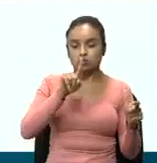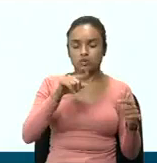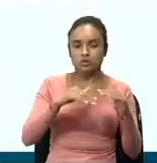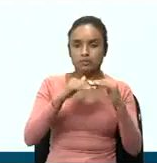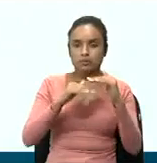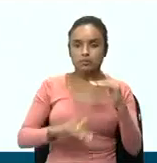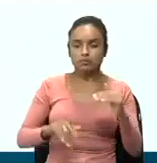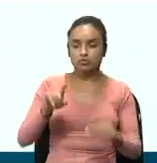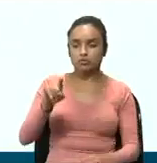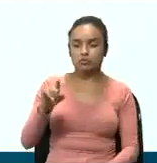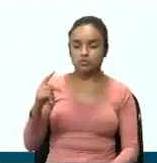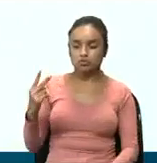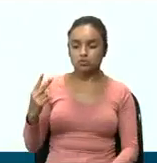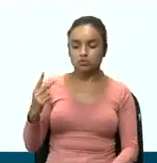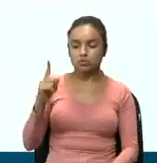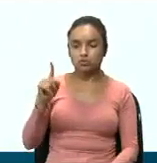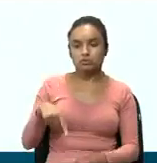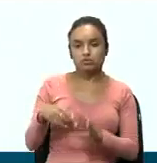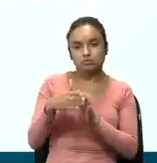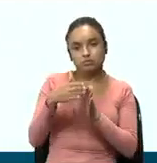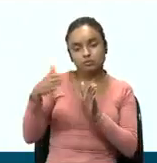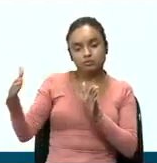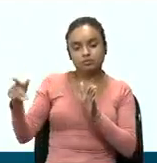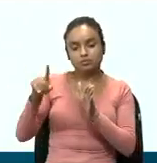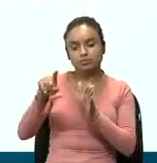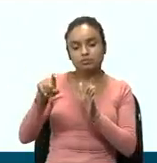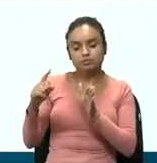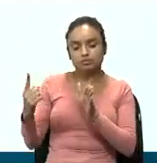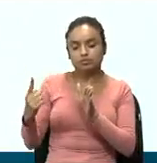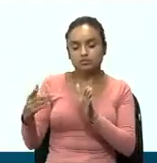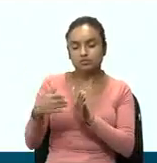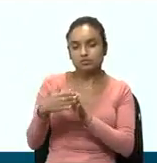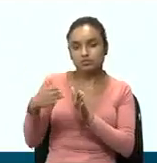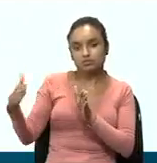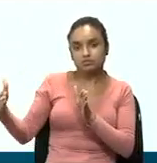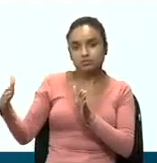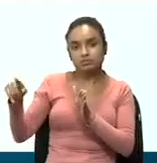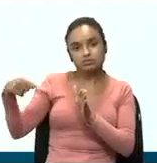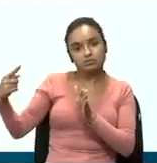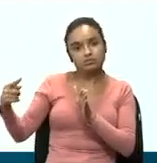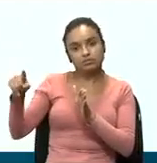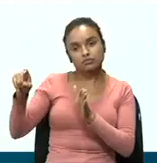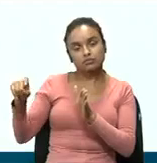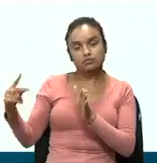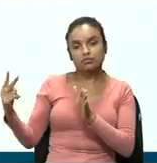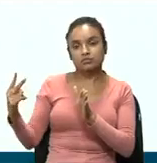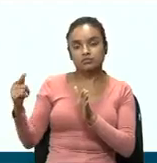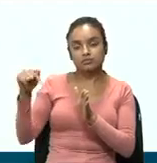Na sequência do x1 eu vejo, então, x2. Só que a imagem tem uma relação